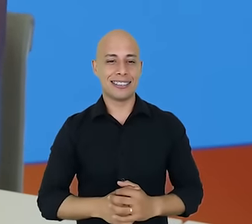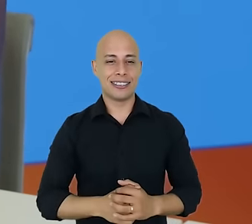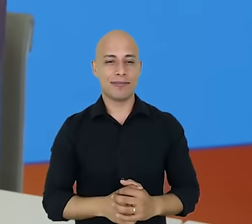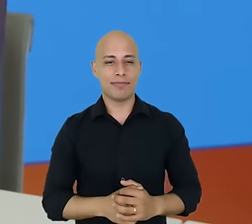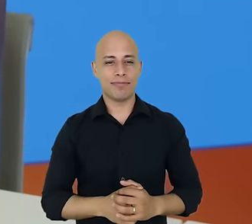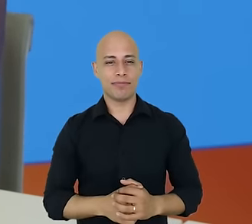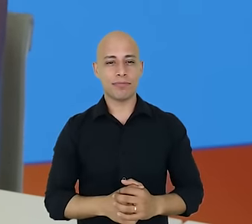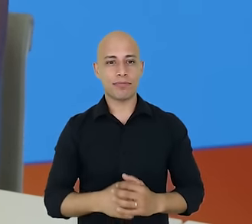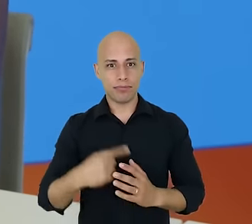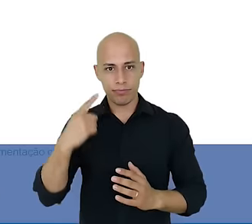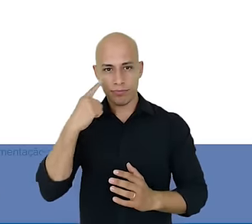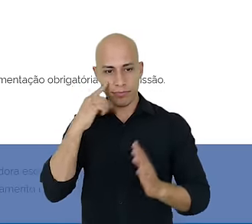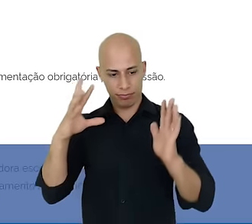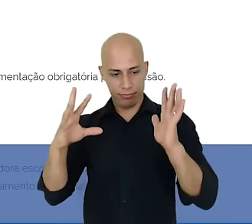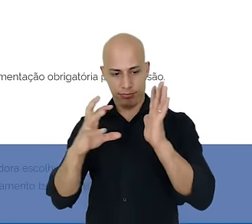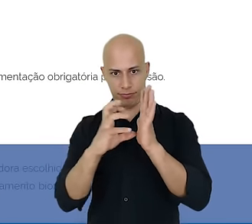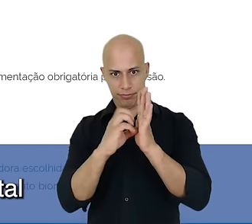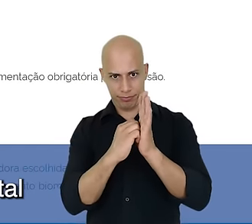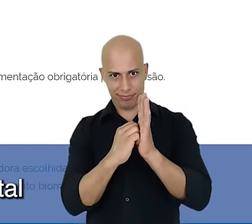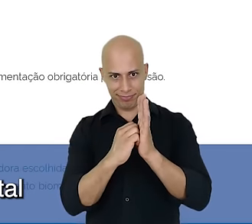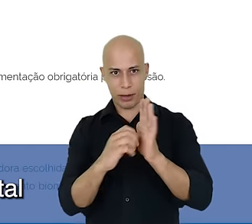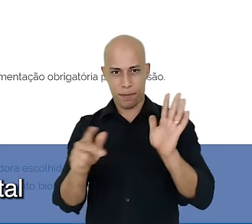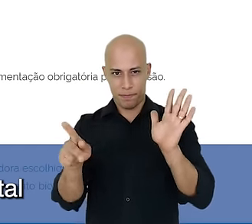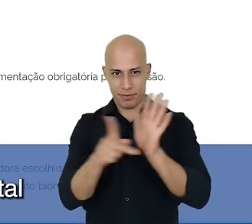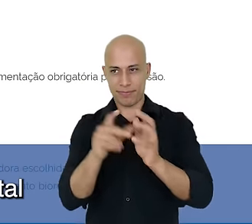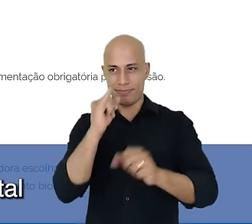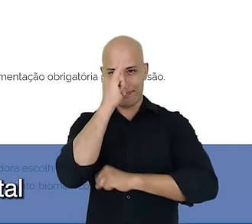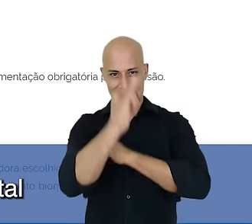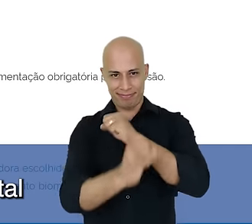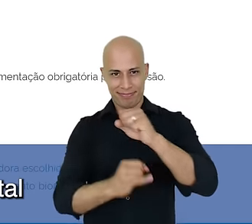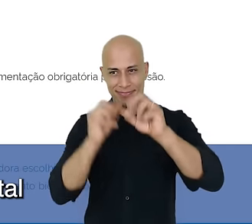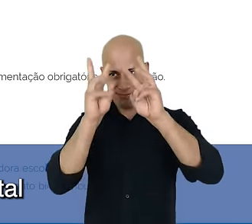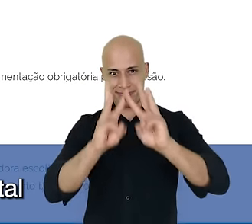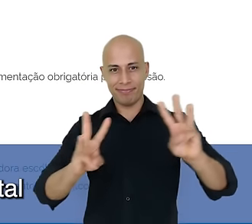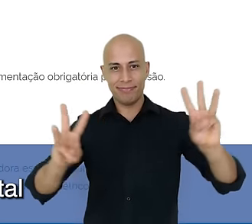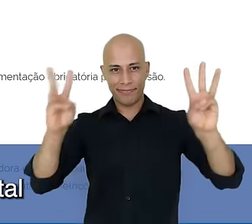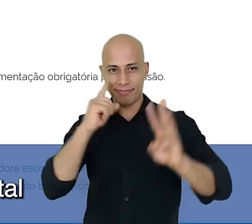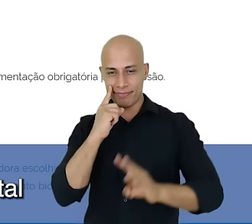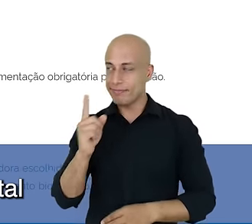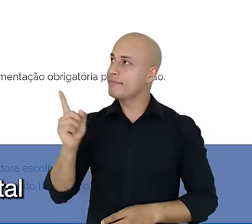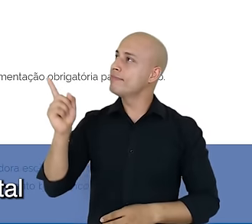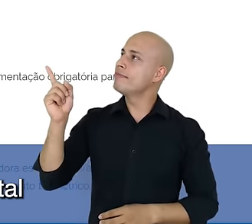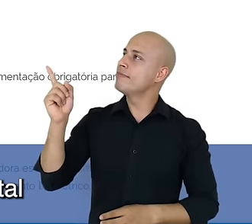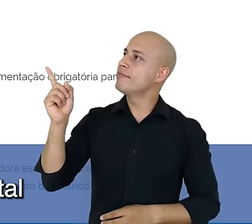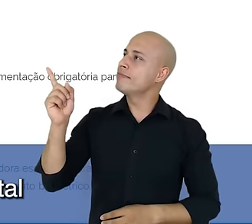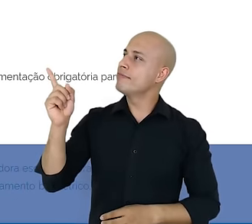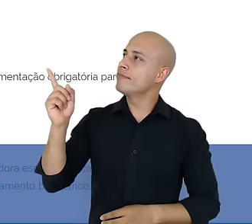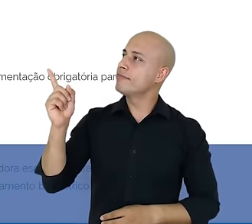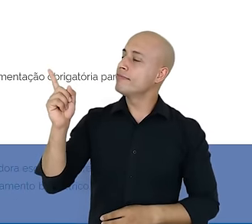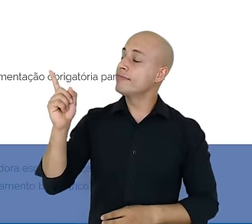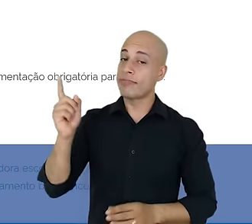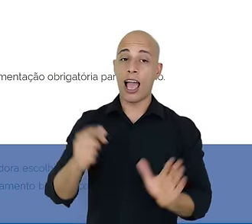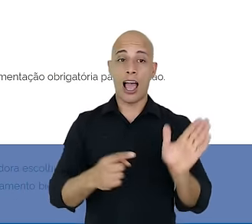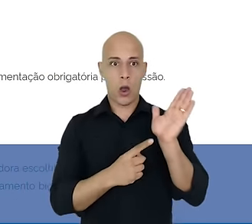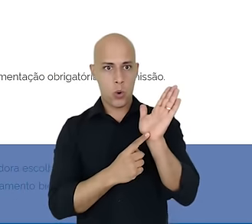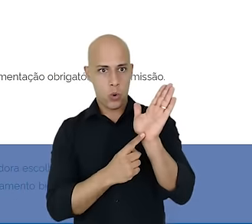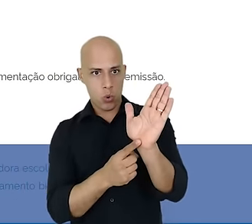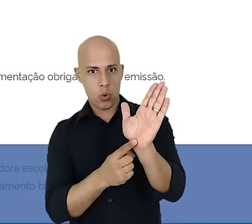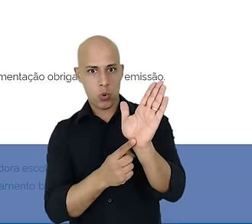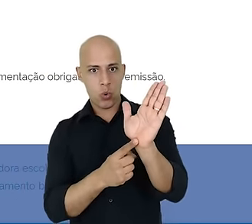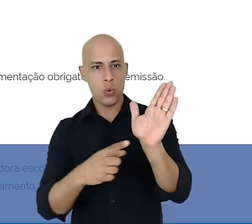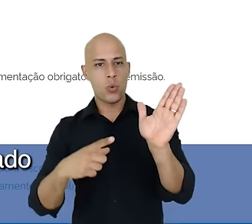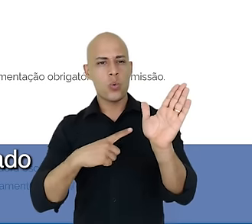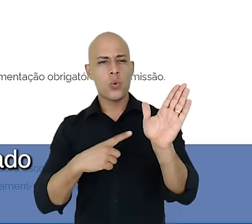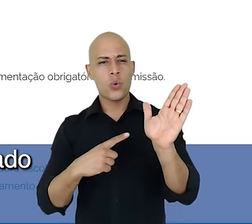aqui a parte do certificado digital então a gente idealizou né tá tentando trazer um mapa mental pro cliente que ele vai ter no